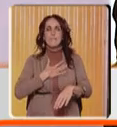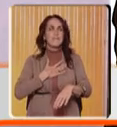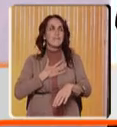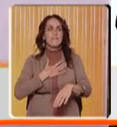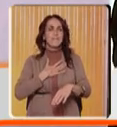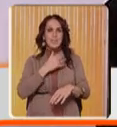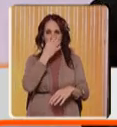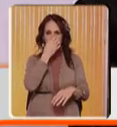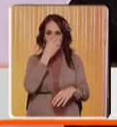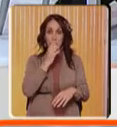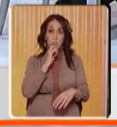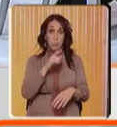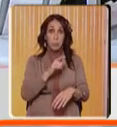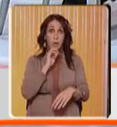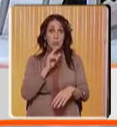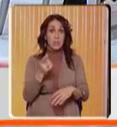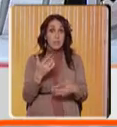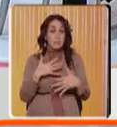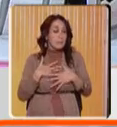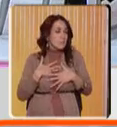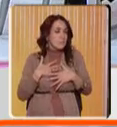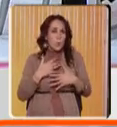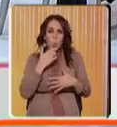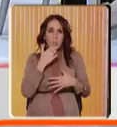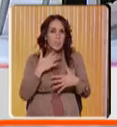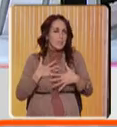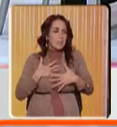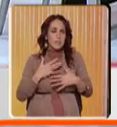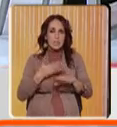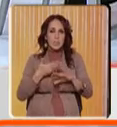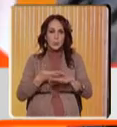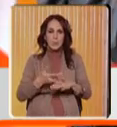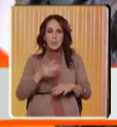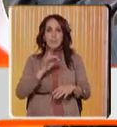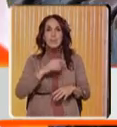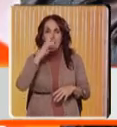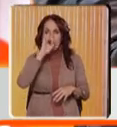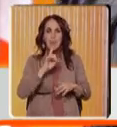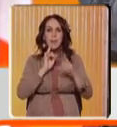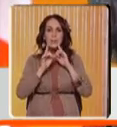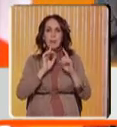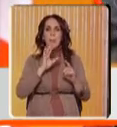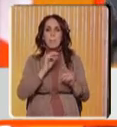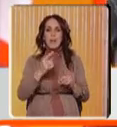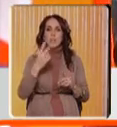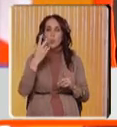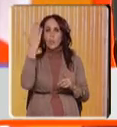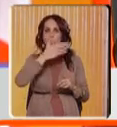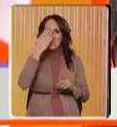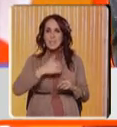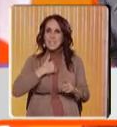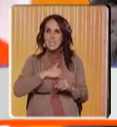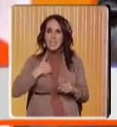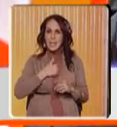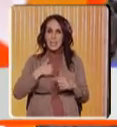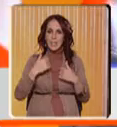Ai meu Deus, tocaste-me! Pode ser considerado satisfação sexual. A minha mãe odiou, é verdade, posso dizer isto, lembram-se aquela anedota, a minha mãe andou dois dias